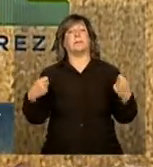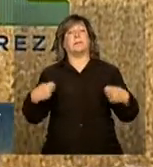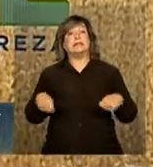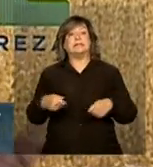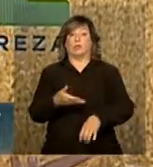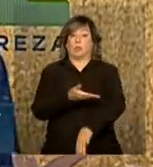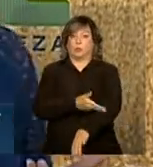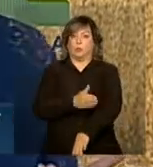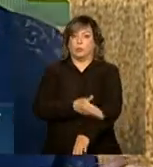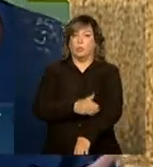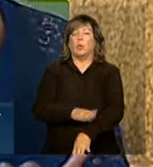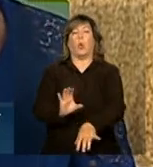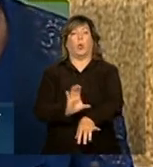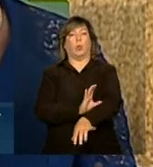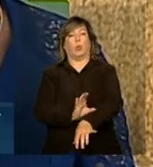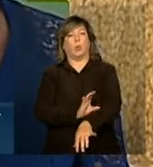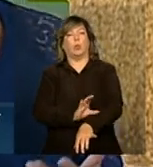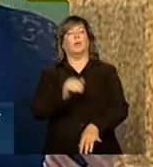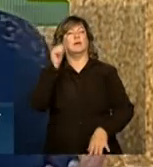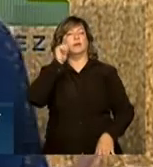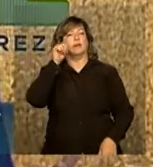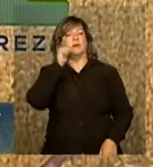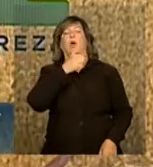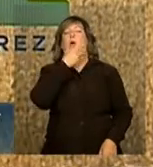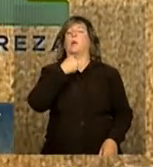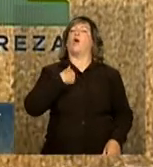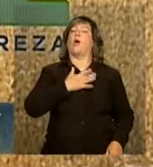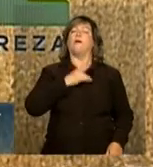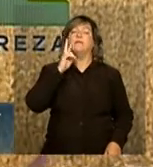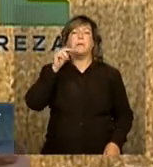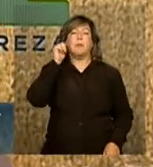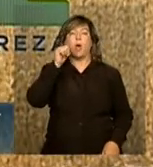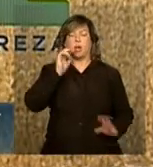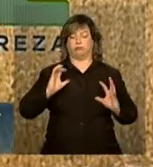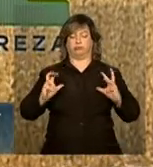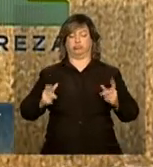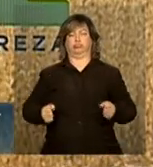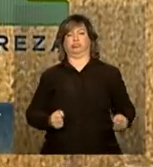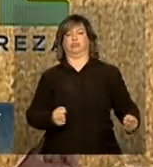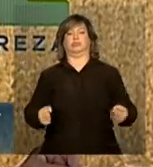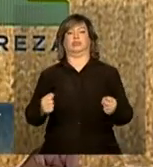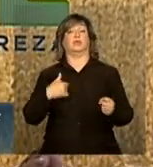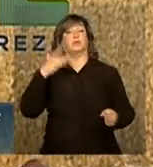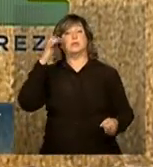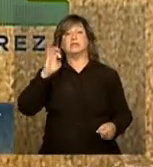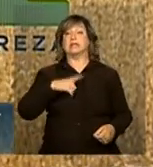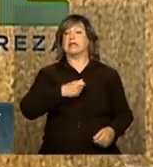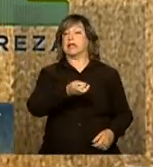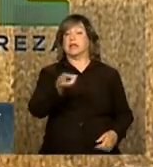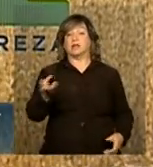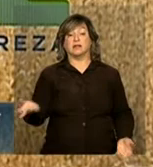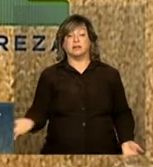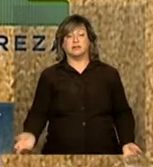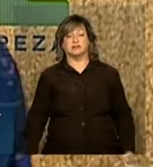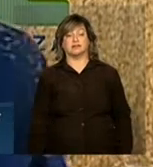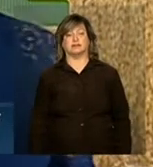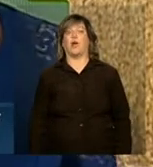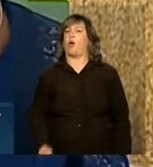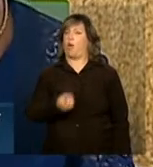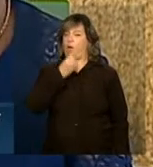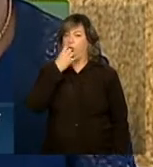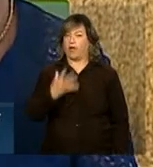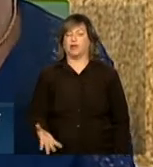trabalhador ou a trabalhadora. Também gostaria de ver mulheres operando máquinas. Não sei se tem por aí, tem, Kátia?